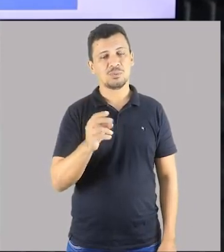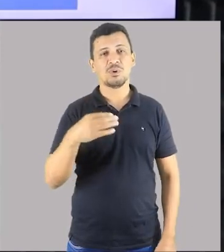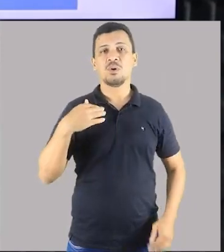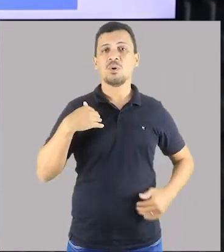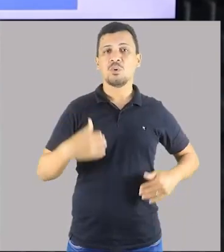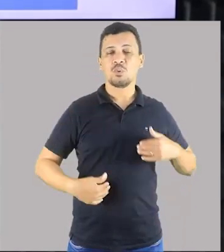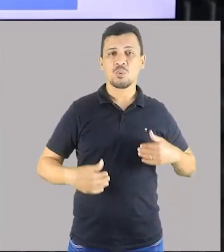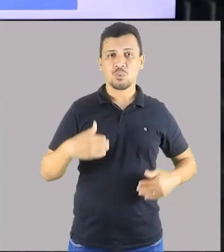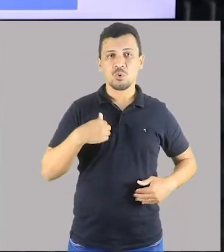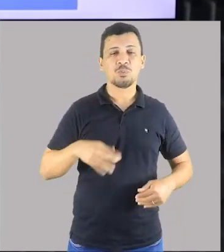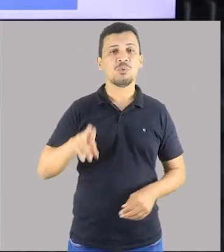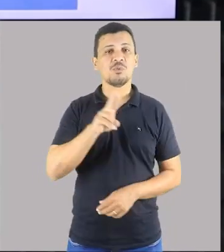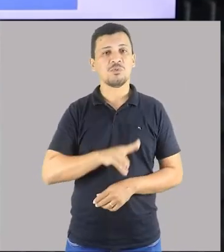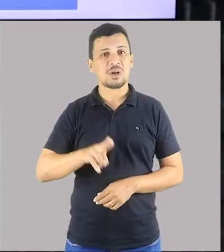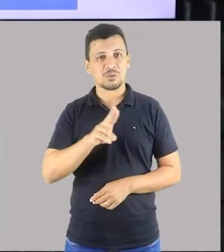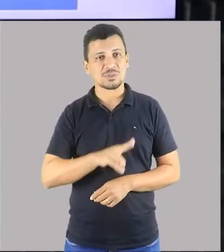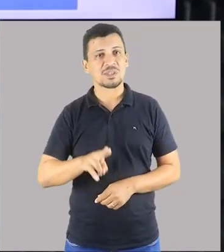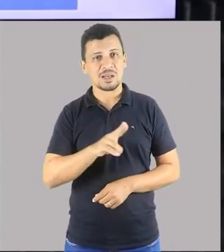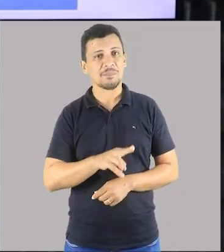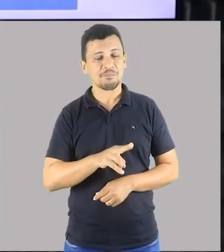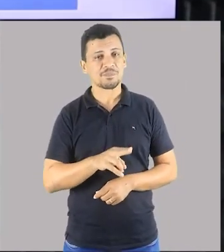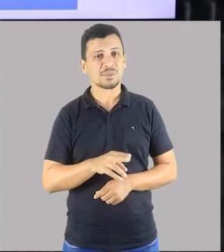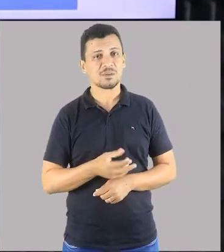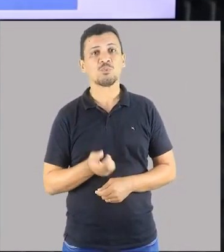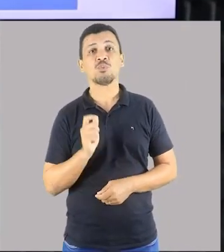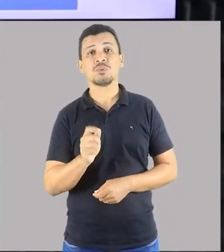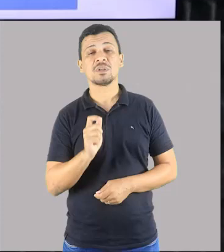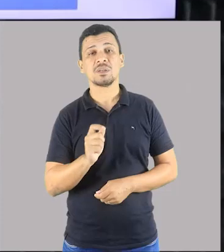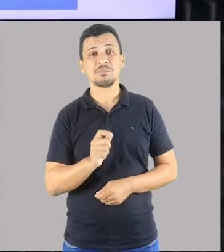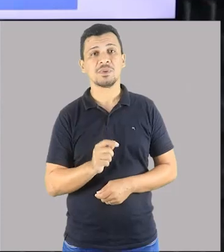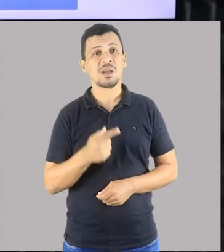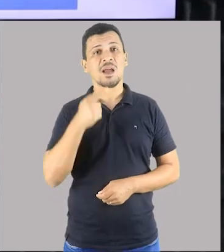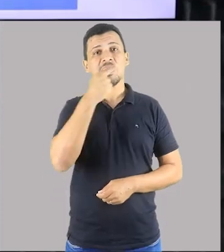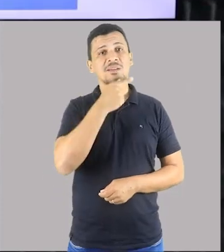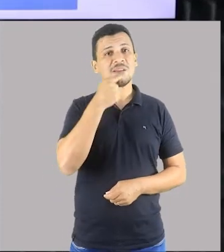a molécula de glicose para